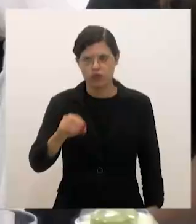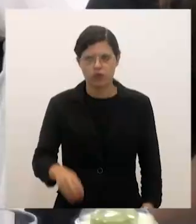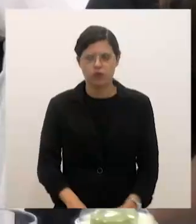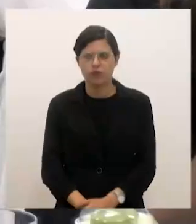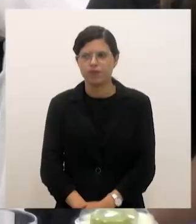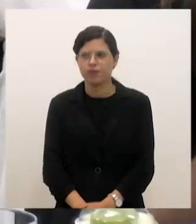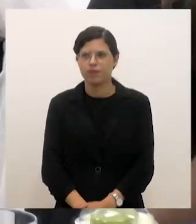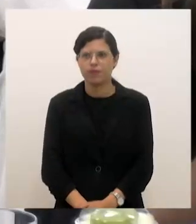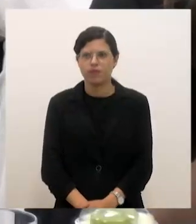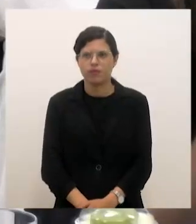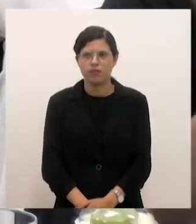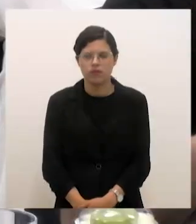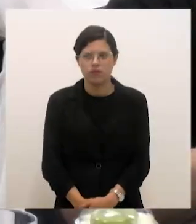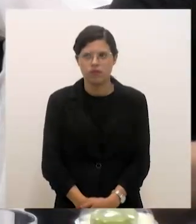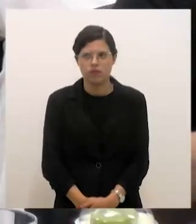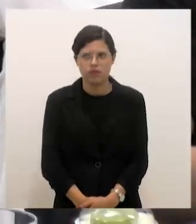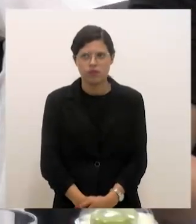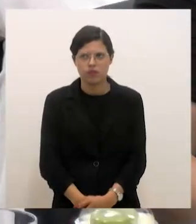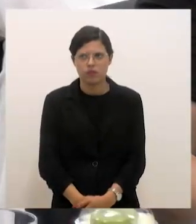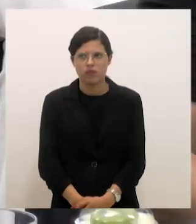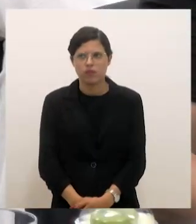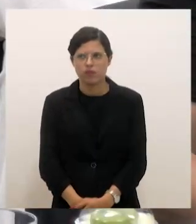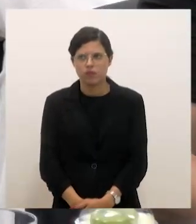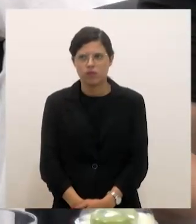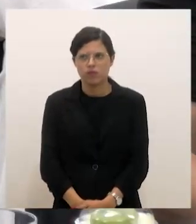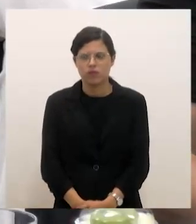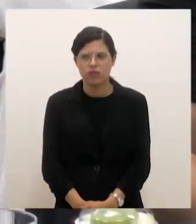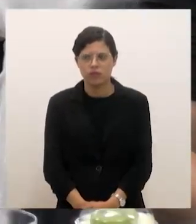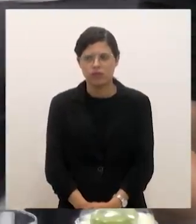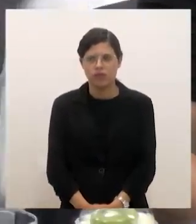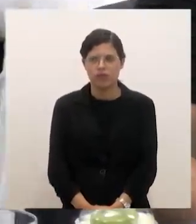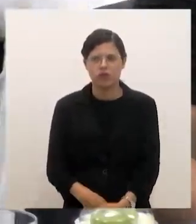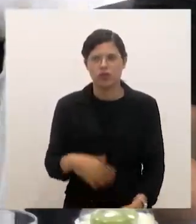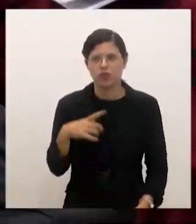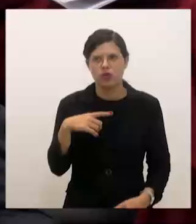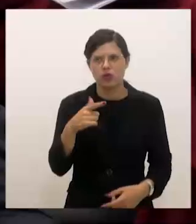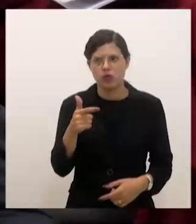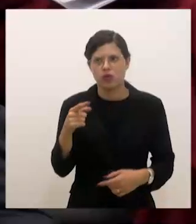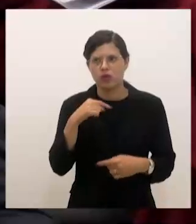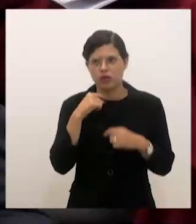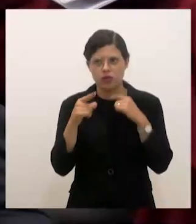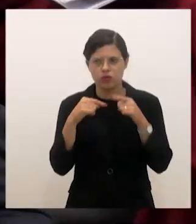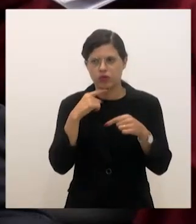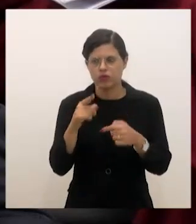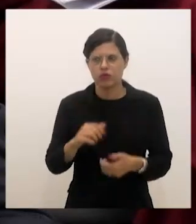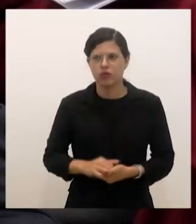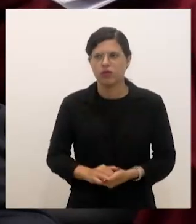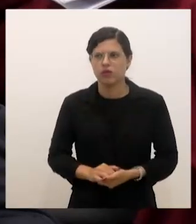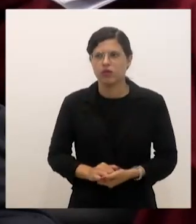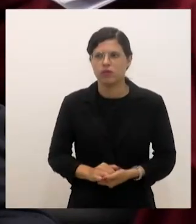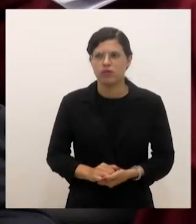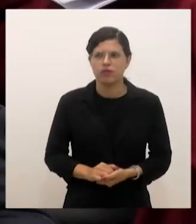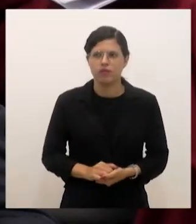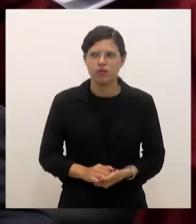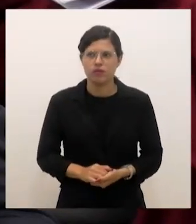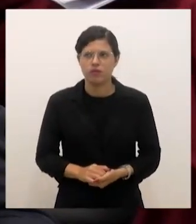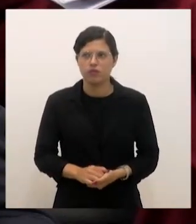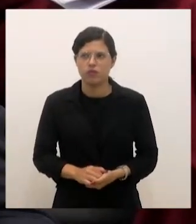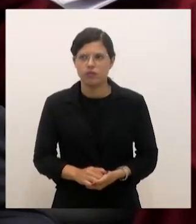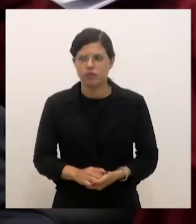ia refutar o anglicismo. Eu tenho outras dúvidas sobre o projeto. Eu não consigo mais. Eu acho que...